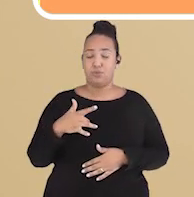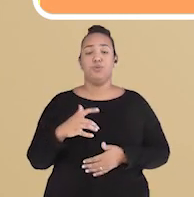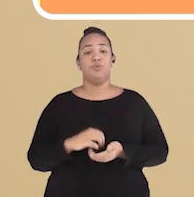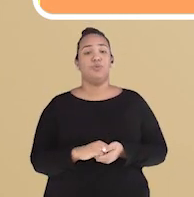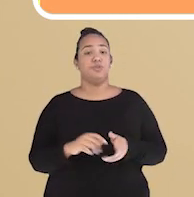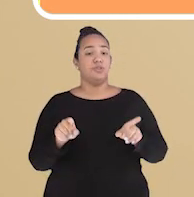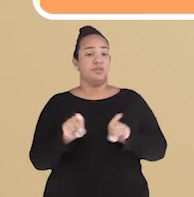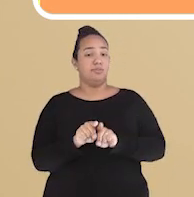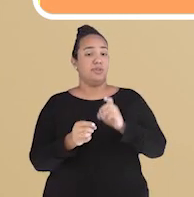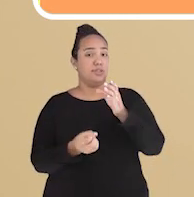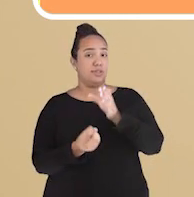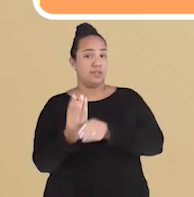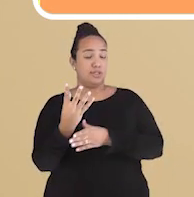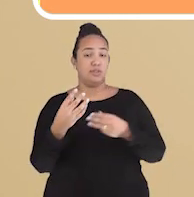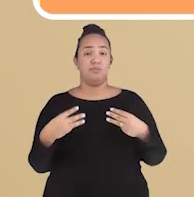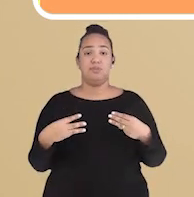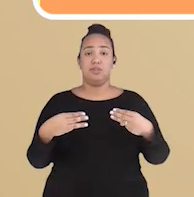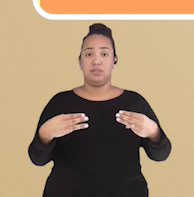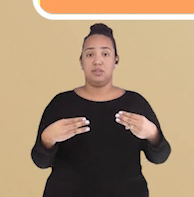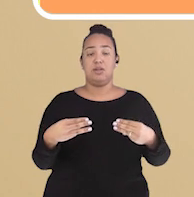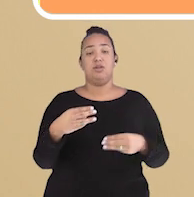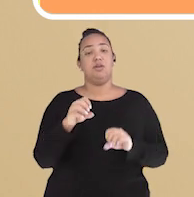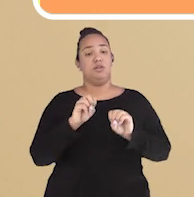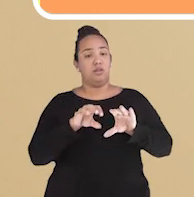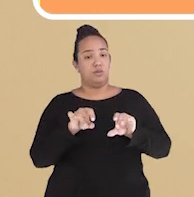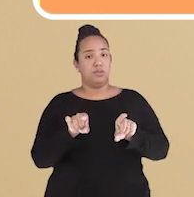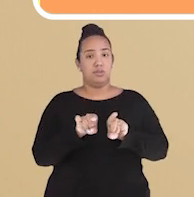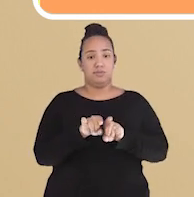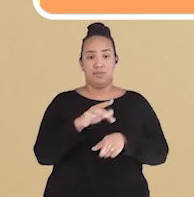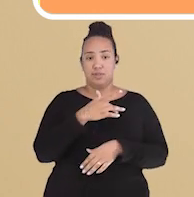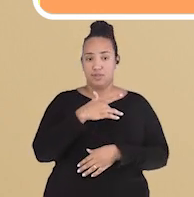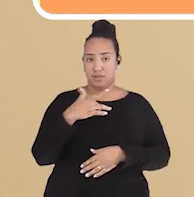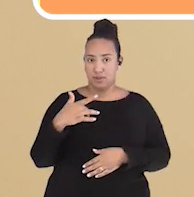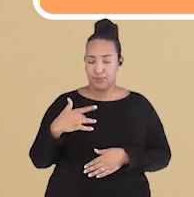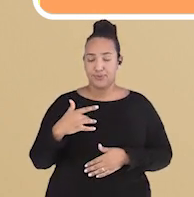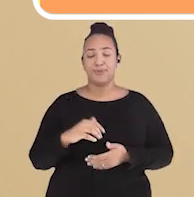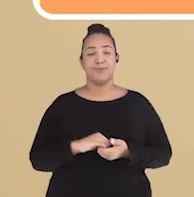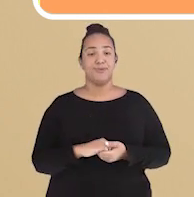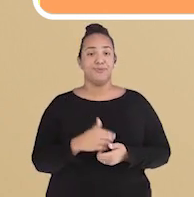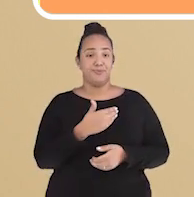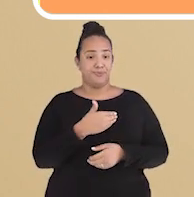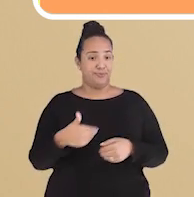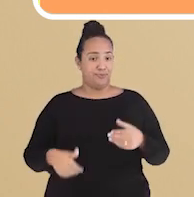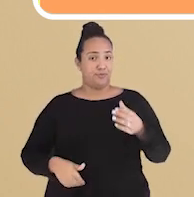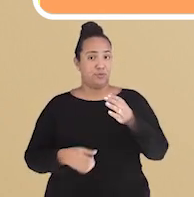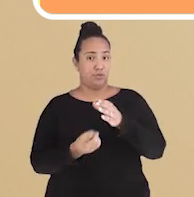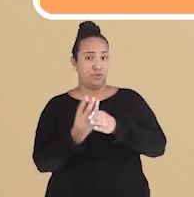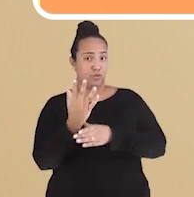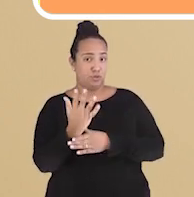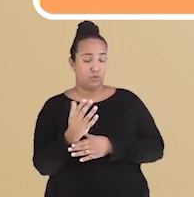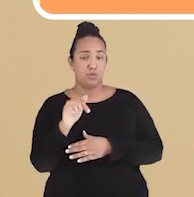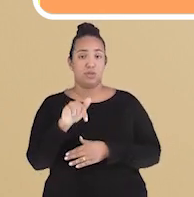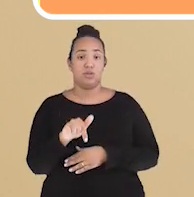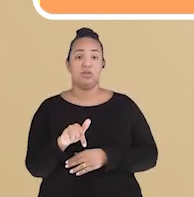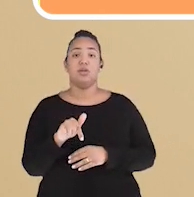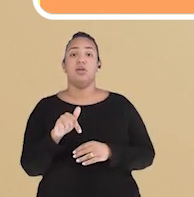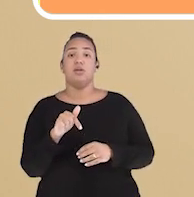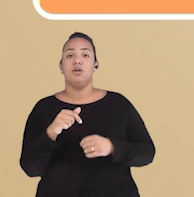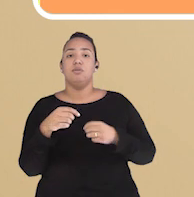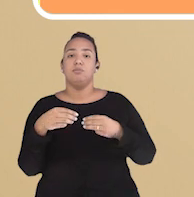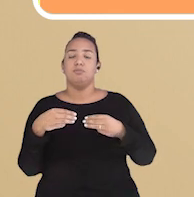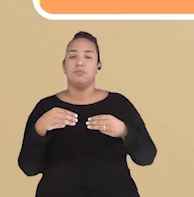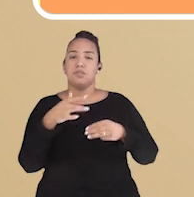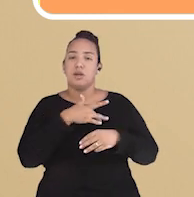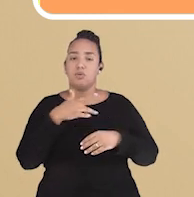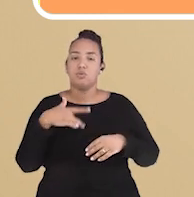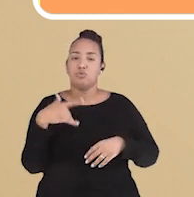analfabetismo, criação do Ministério da Educação e Saúde. O governo montou um sistema de saúde pública, investindo na saúde das gestantes,